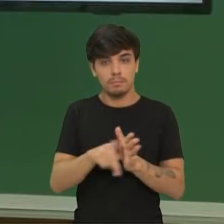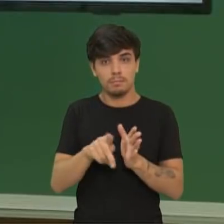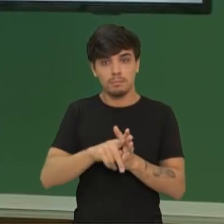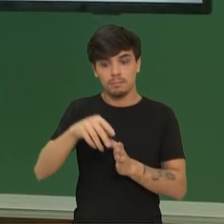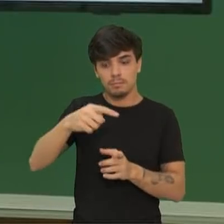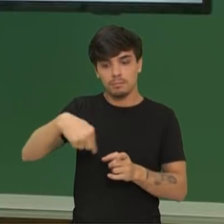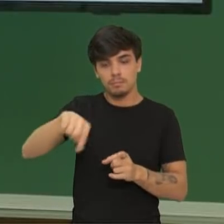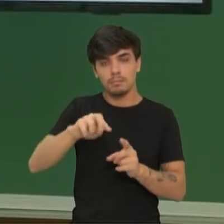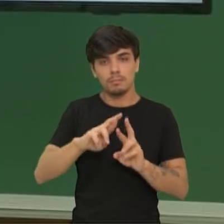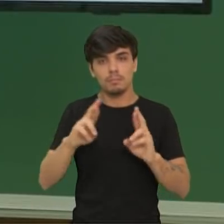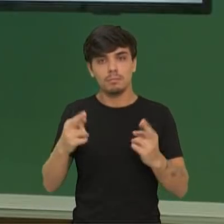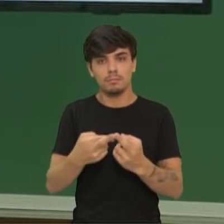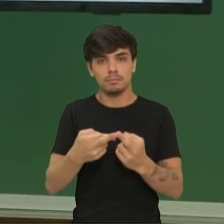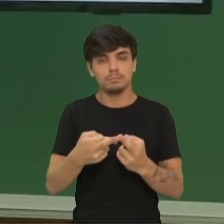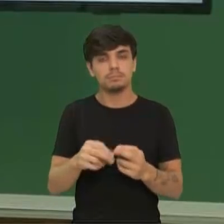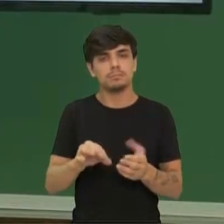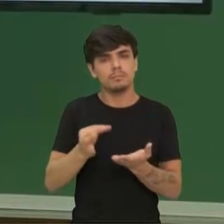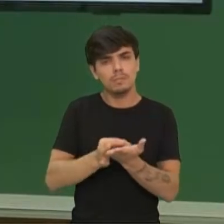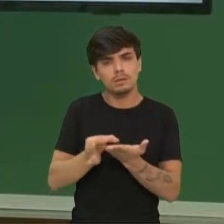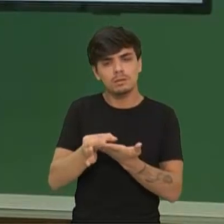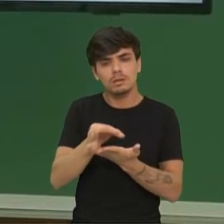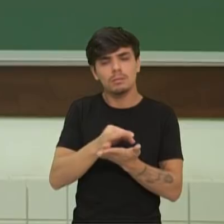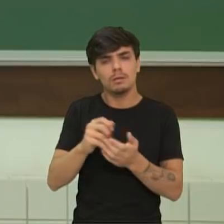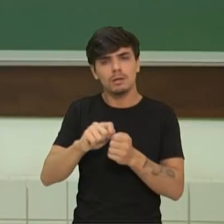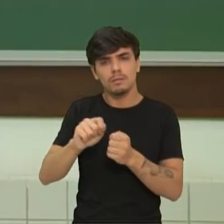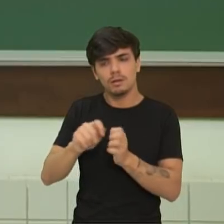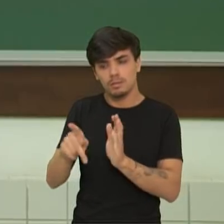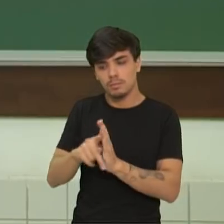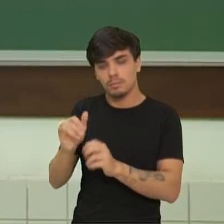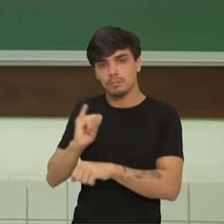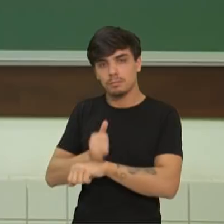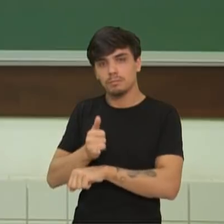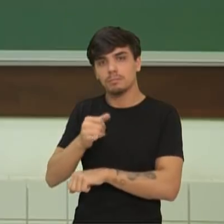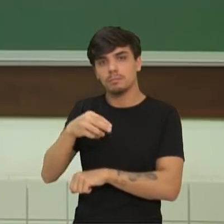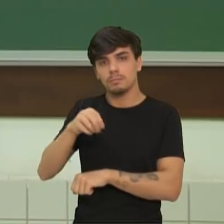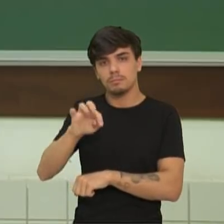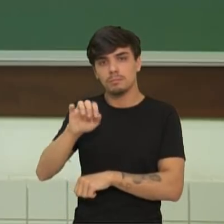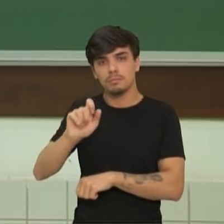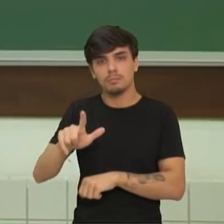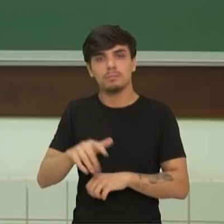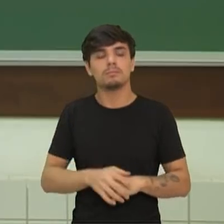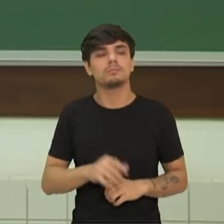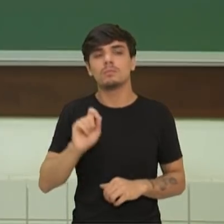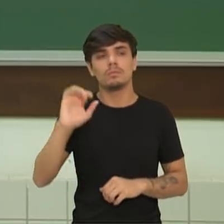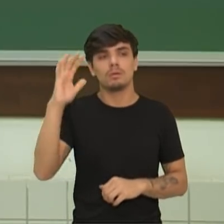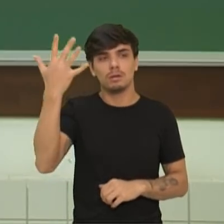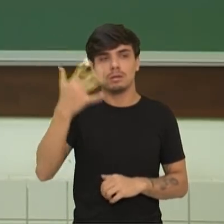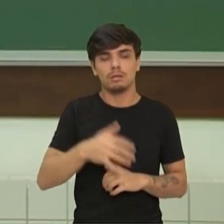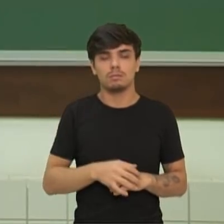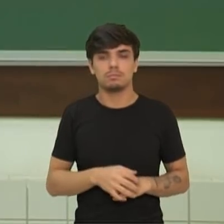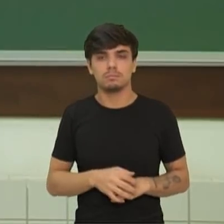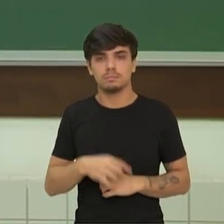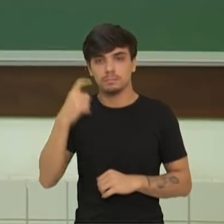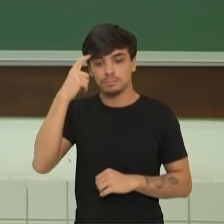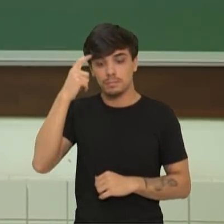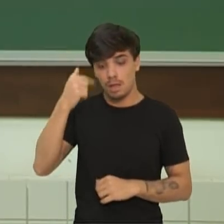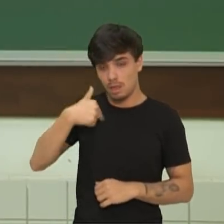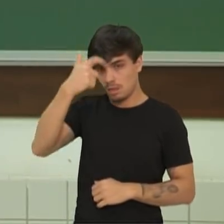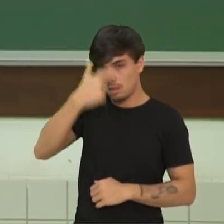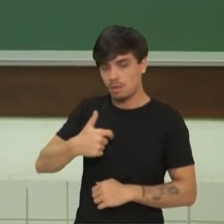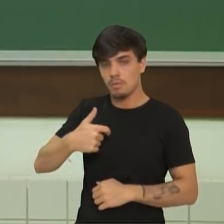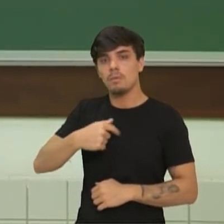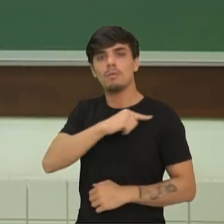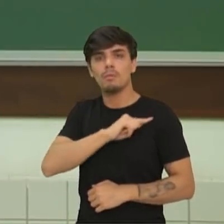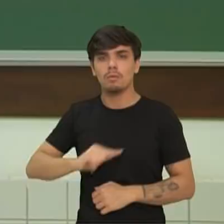já que as moedas eram cunhadas nesses metais. Então, o que acontece? Pensa bem, eu sou o governante desse